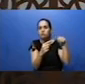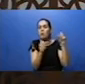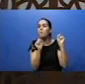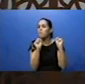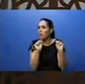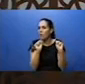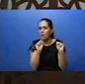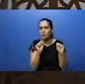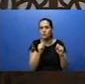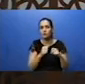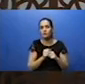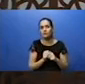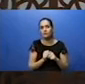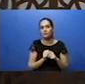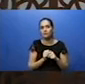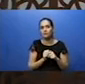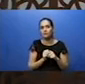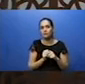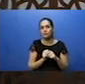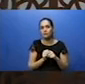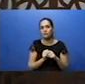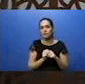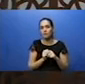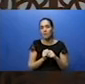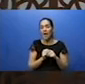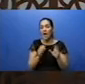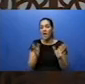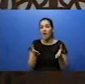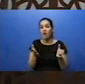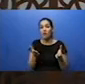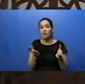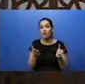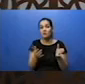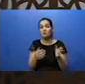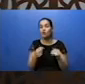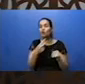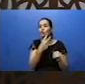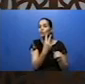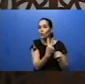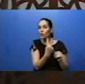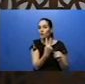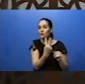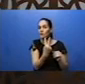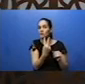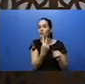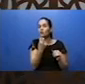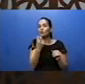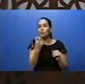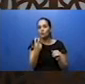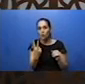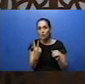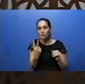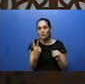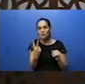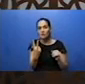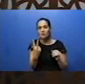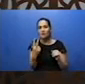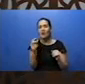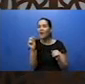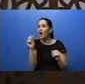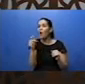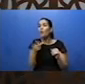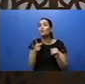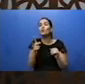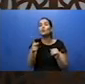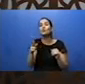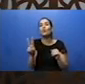Cortando, some o radical, o símbolo da raiz. Então vai ficar 2, 2. E esse aqui continua